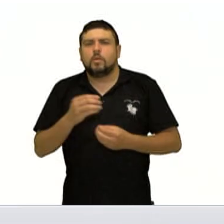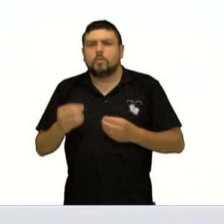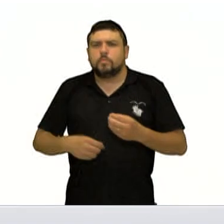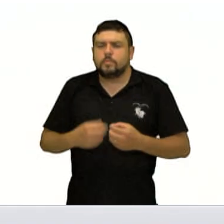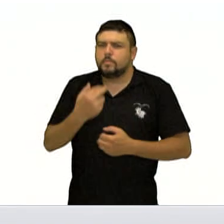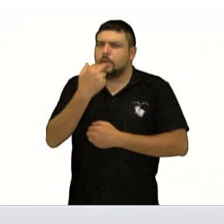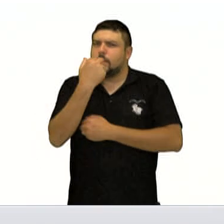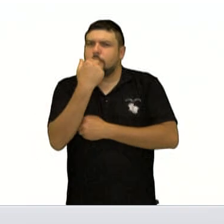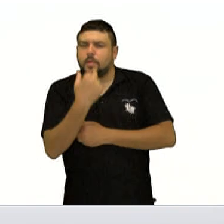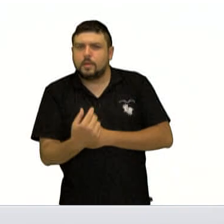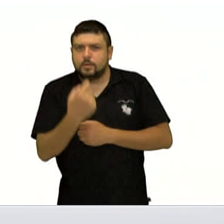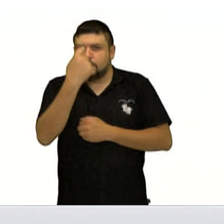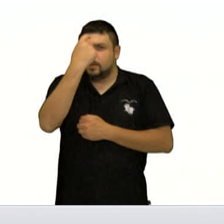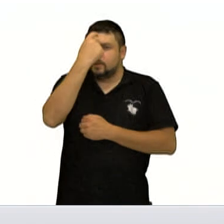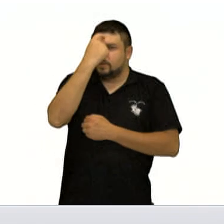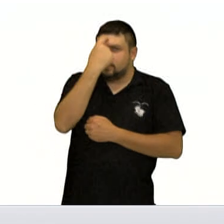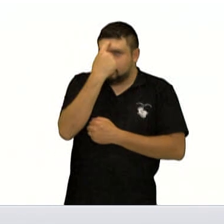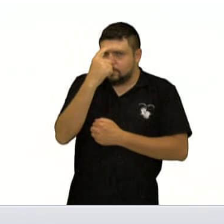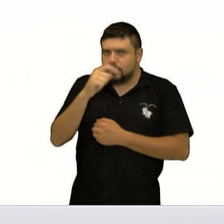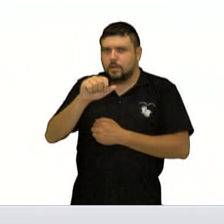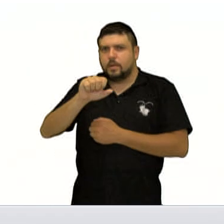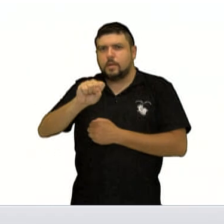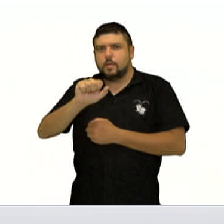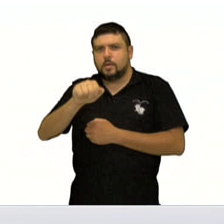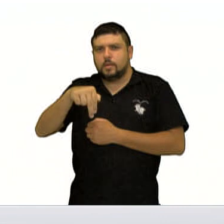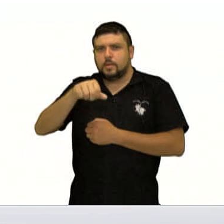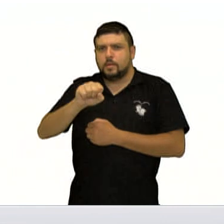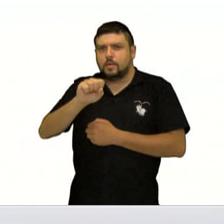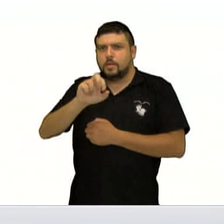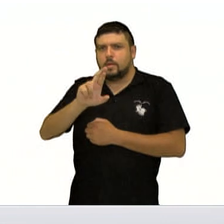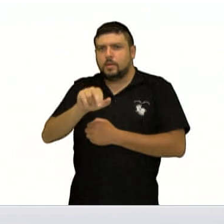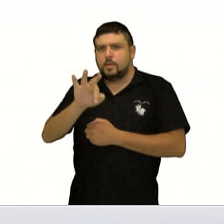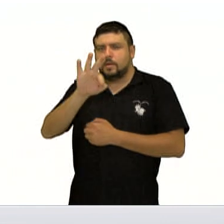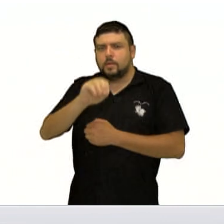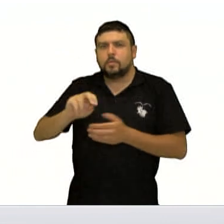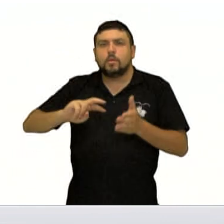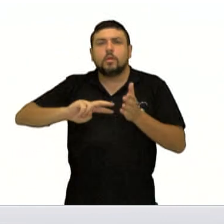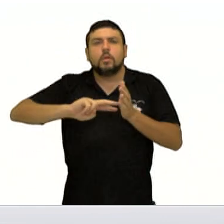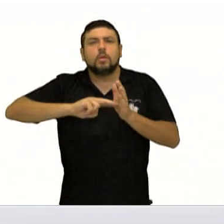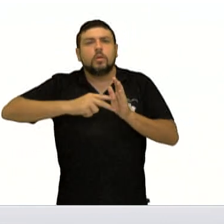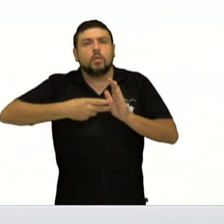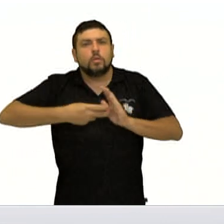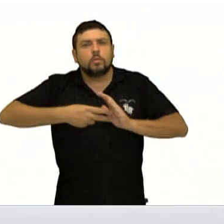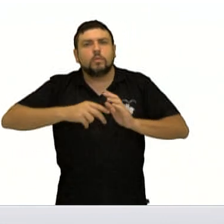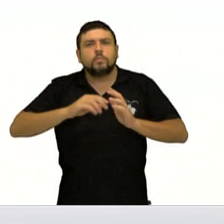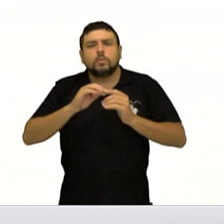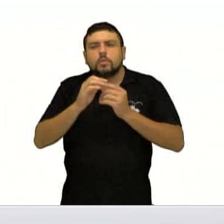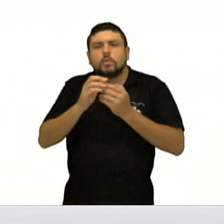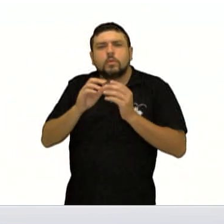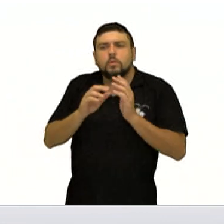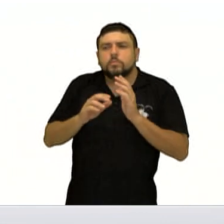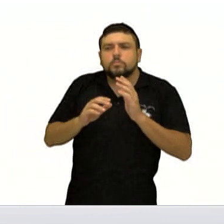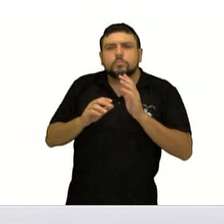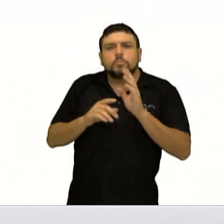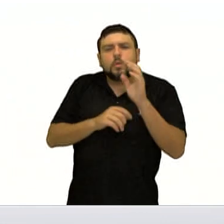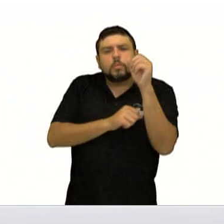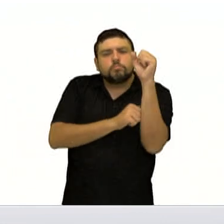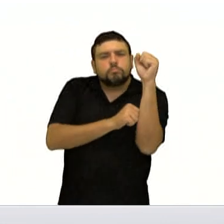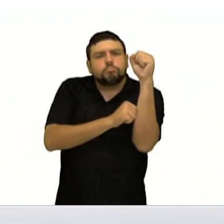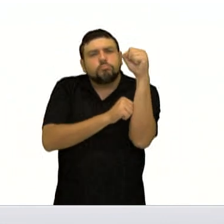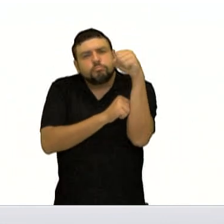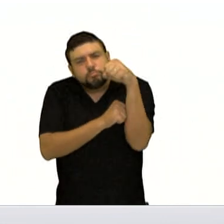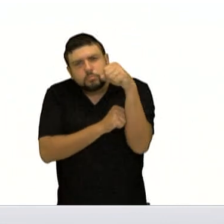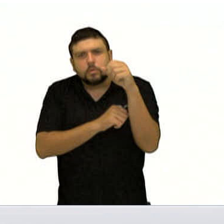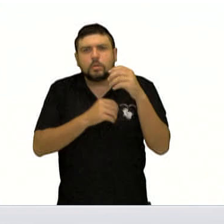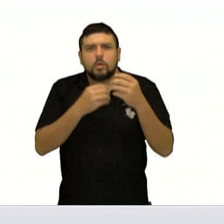como inclinar-se ou curvar-se a, ok? Como explica o Selva Camudo. Uma pessoa curva